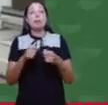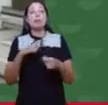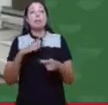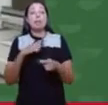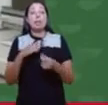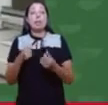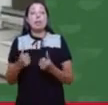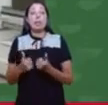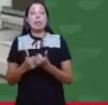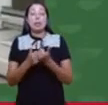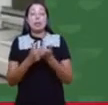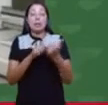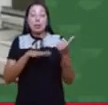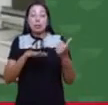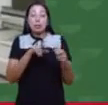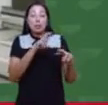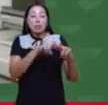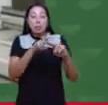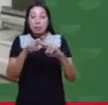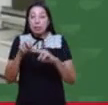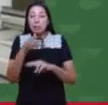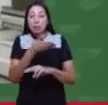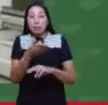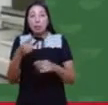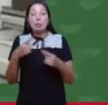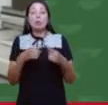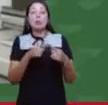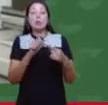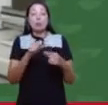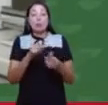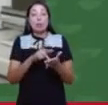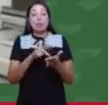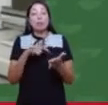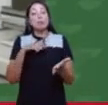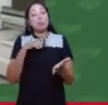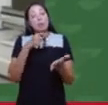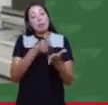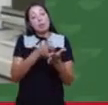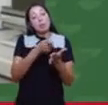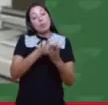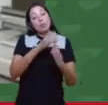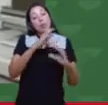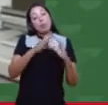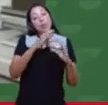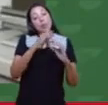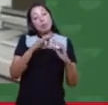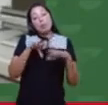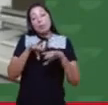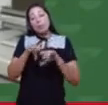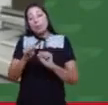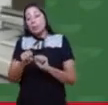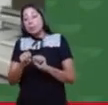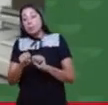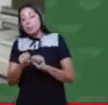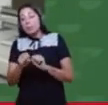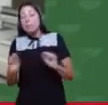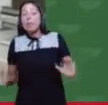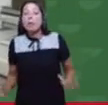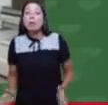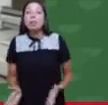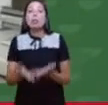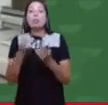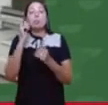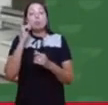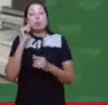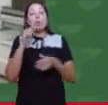tenha reserva de assentos no parlamento, porque aí vai ter investimento na comunicação, na formação, no incentivo para